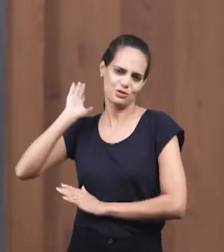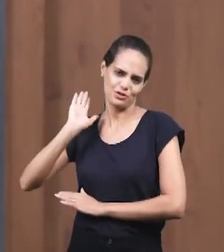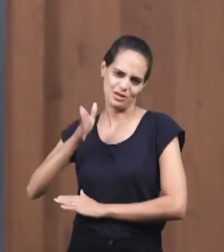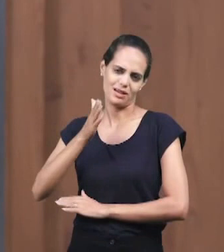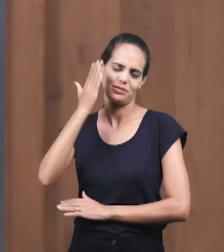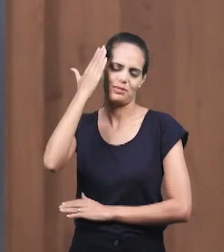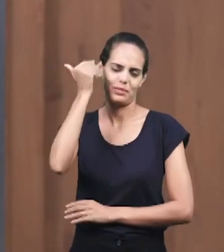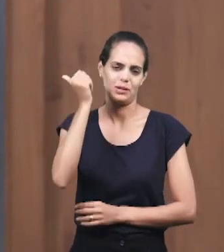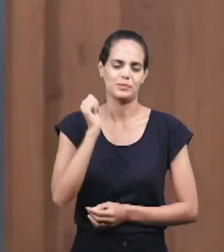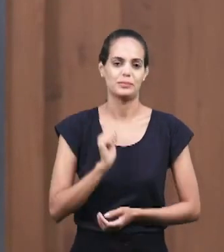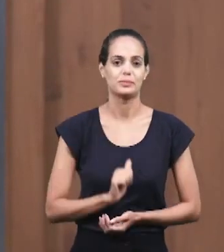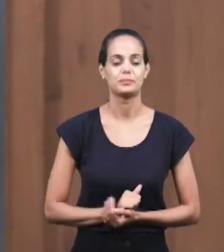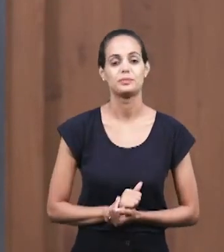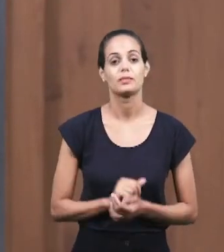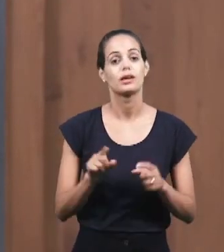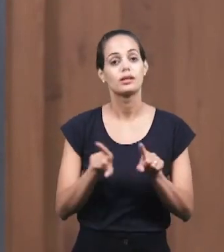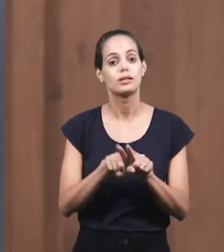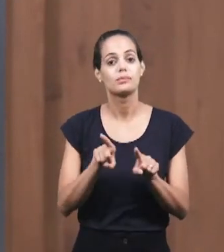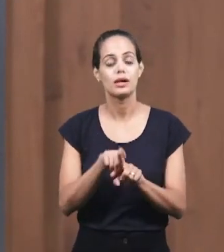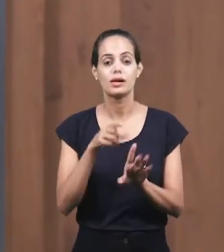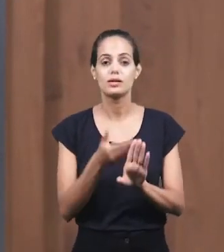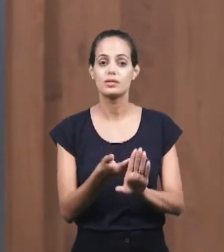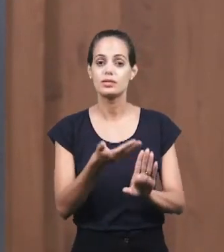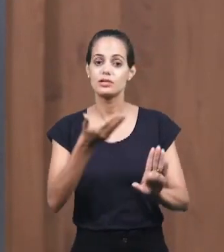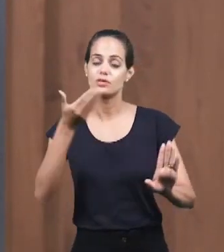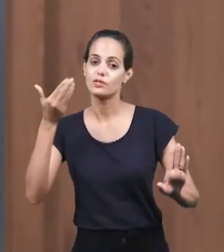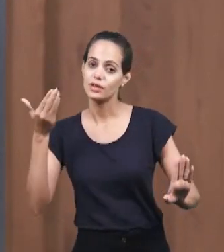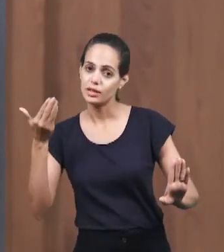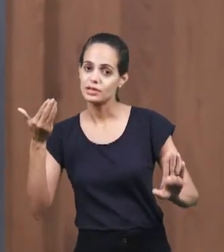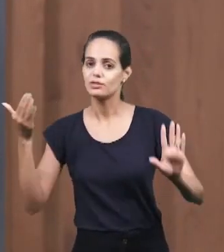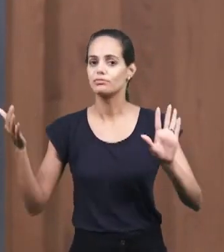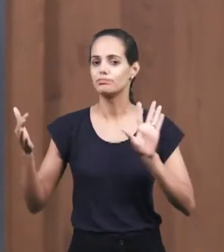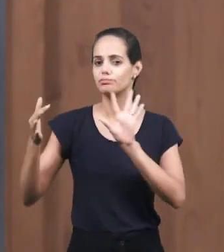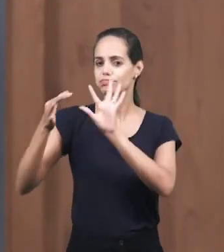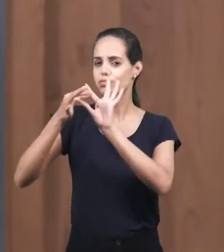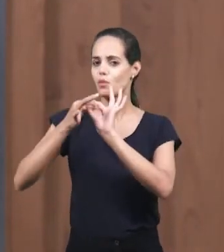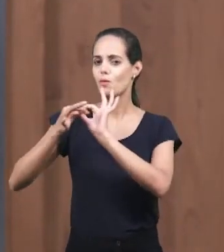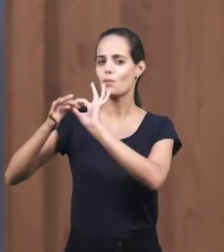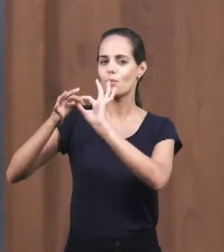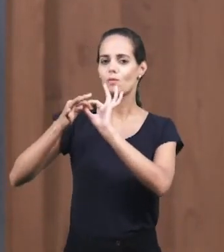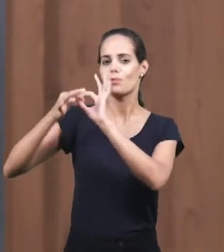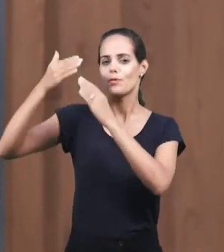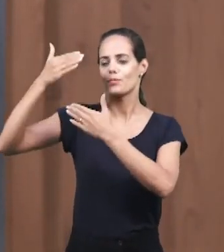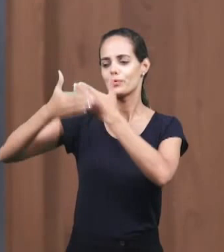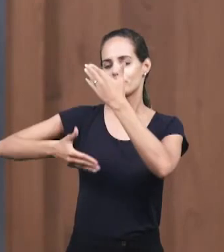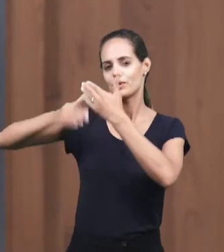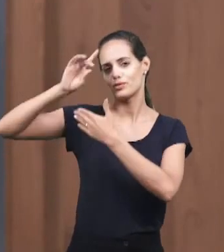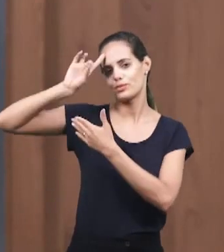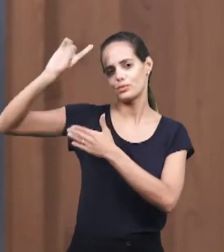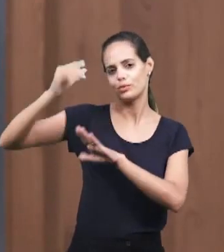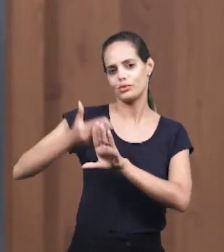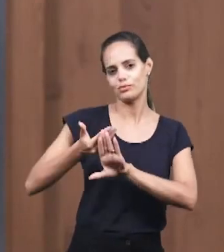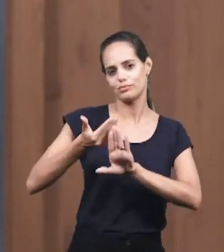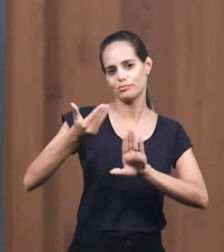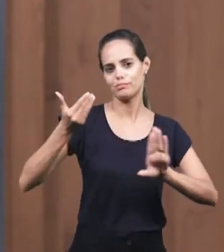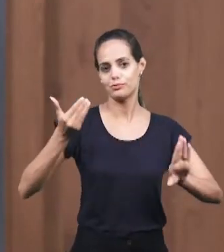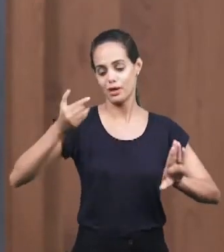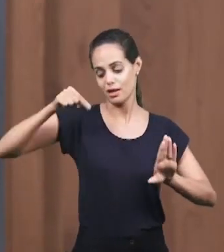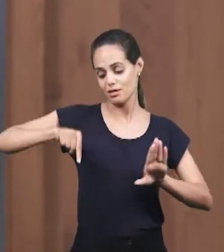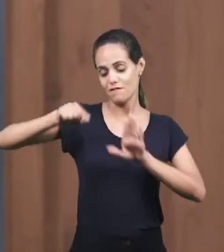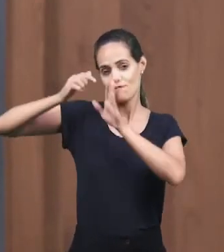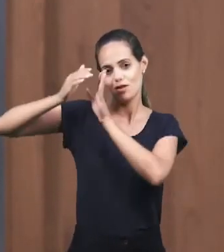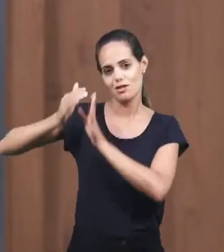E por fim, a questão da santificação ligada a andar agora em santificação